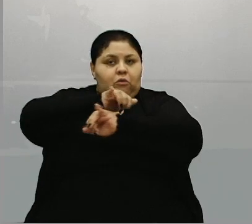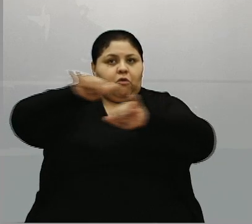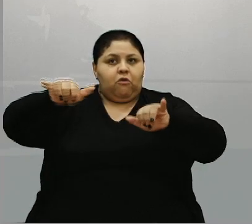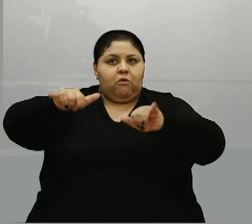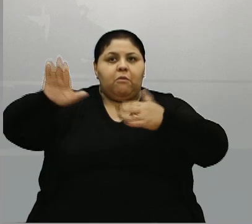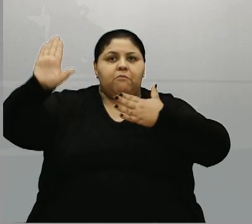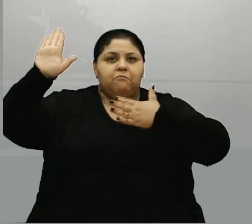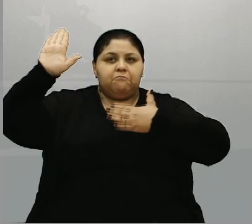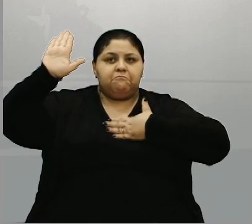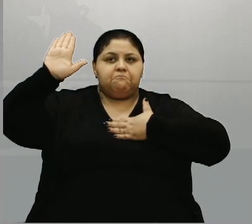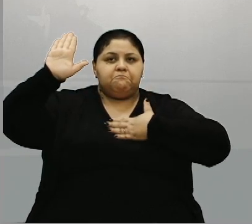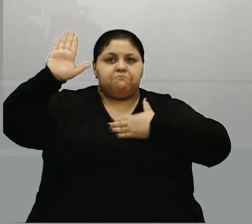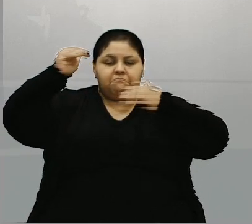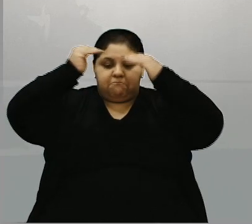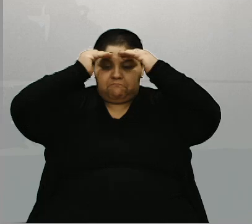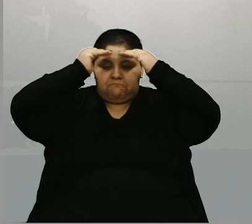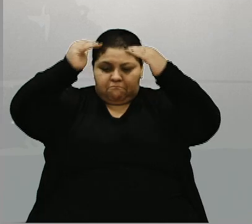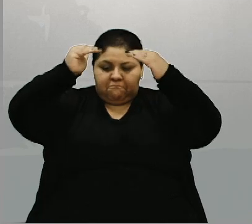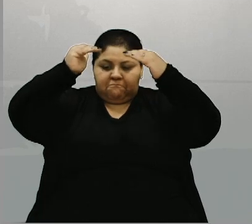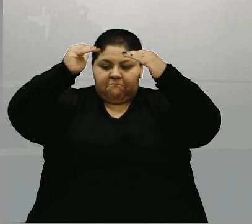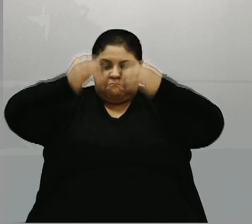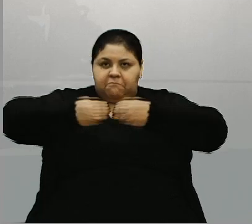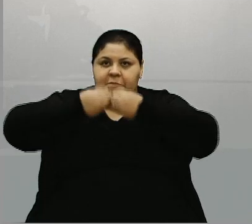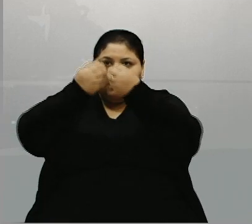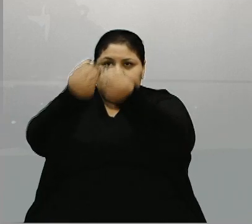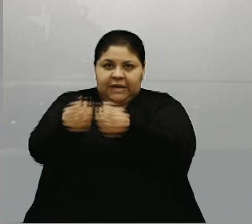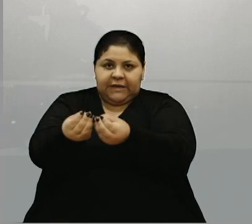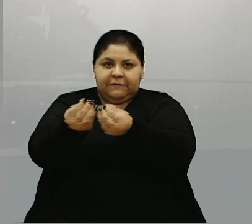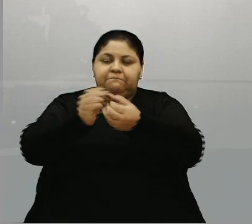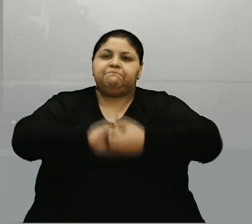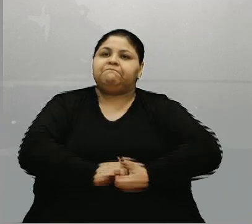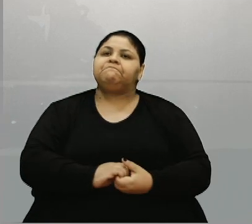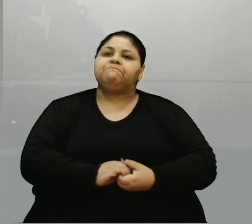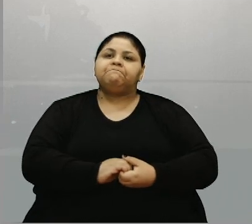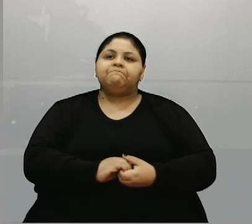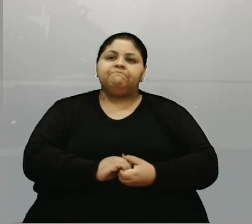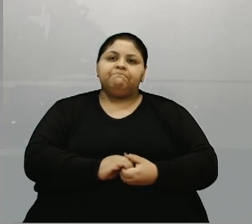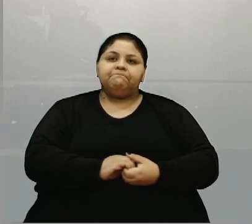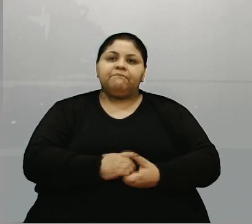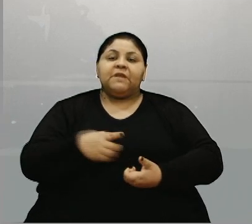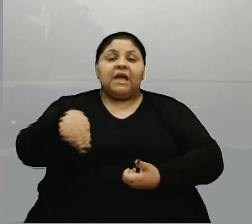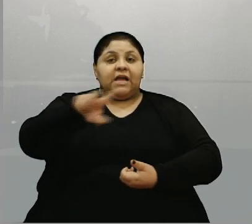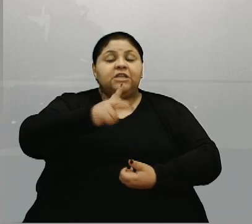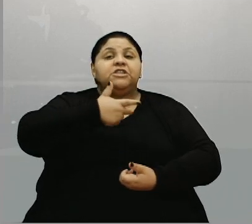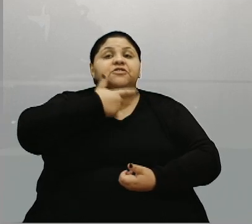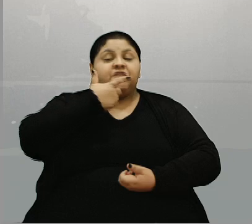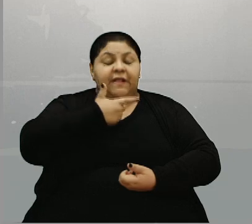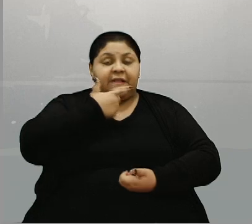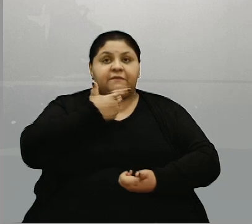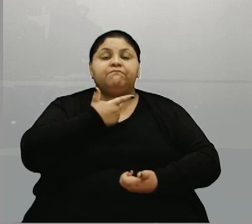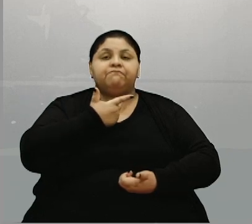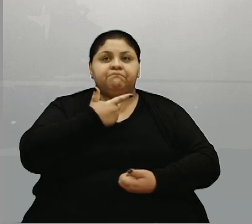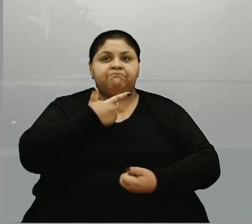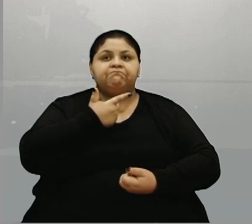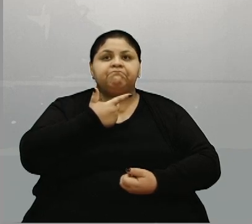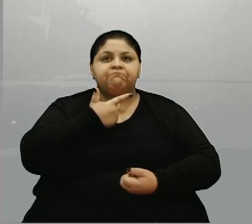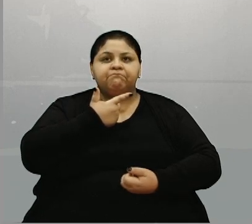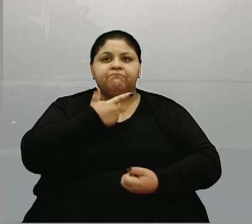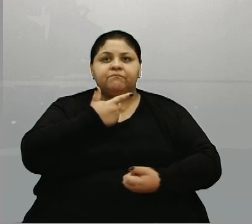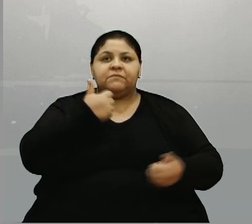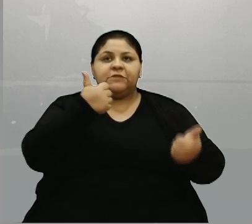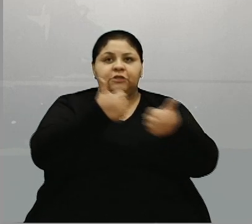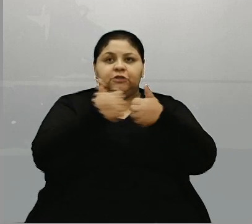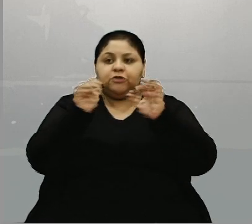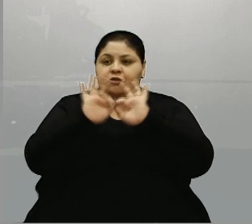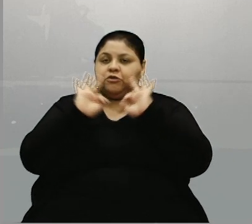aí, cumprida e entregue, né? Não é demais a gente renovar, né, que junto com a